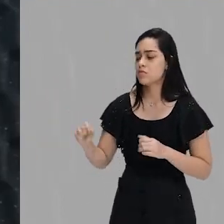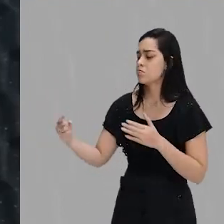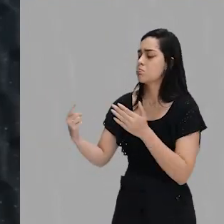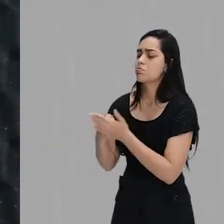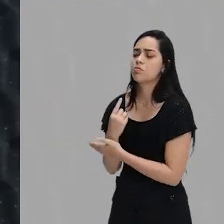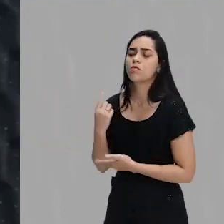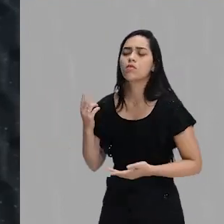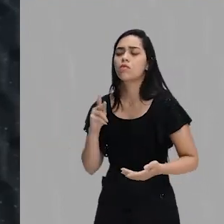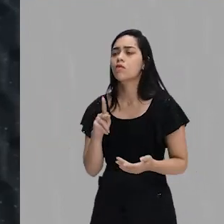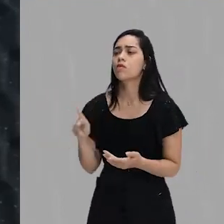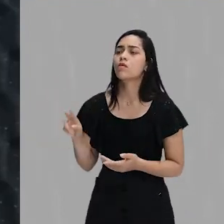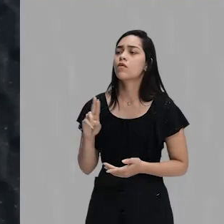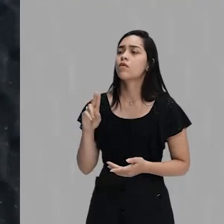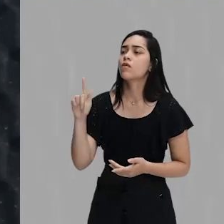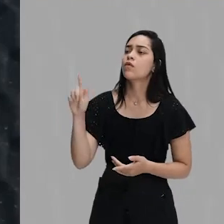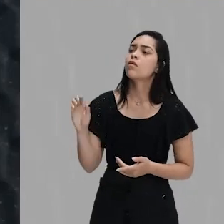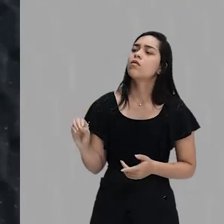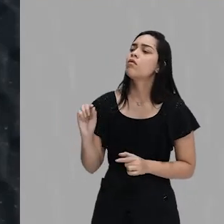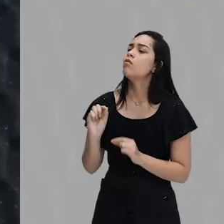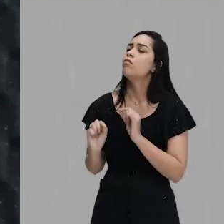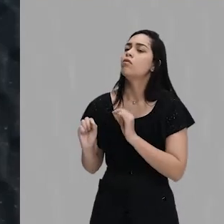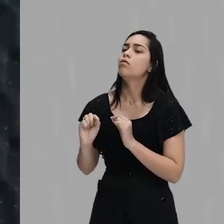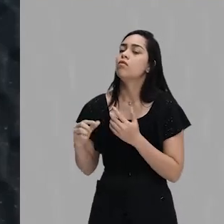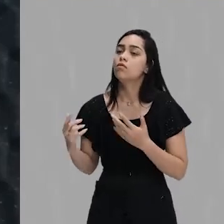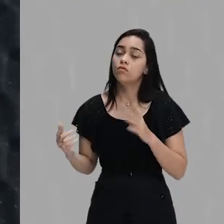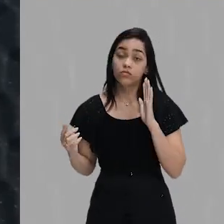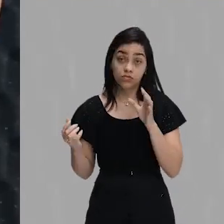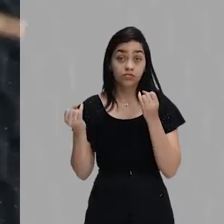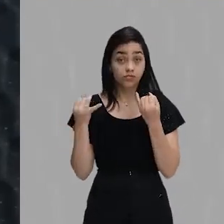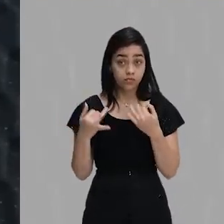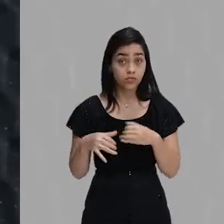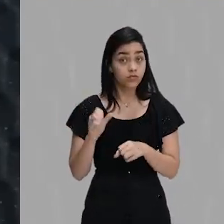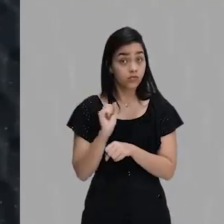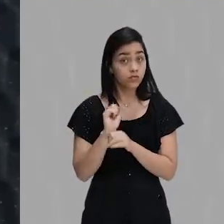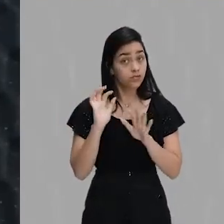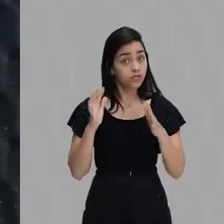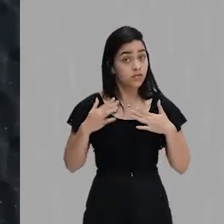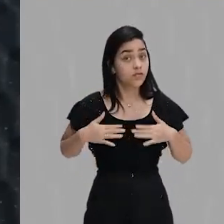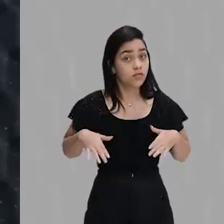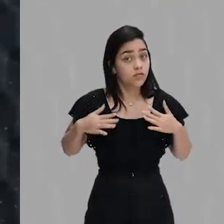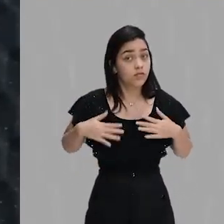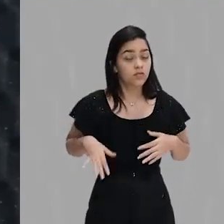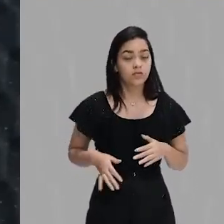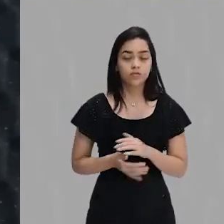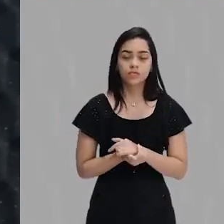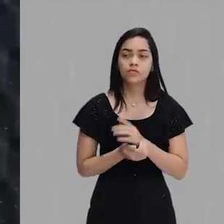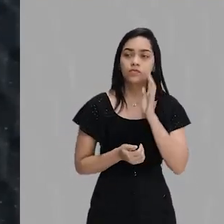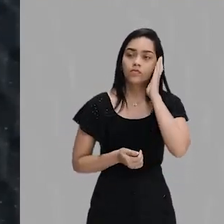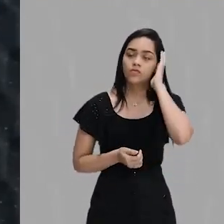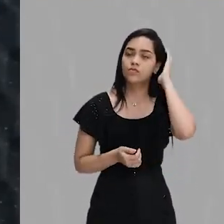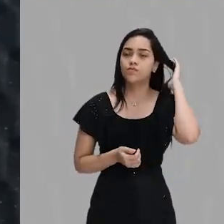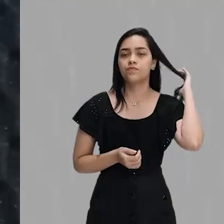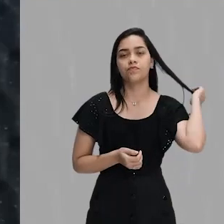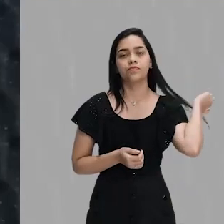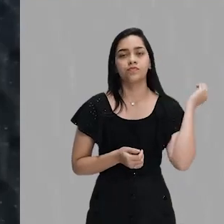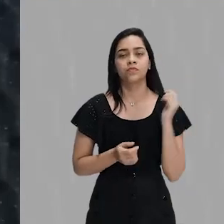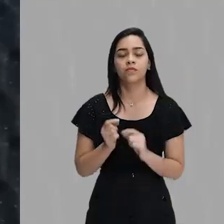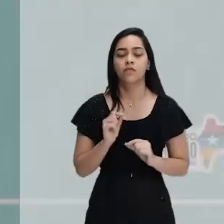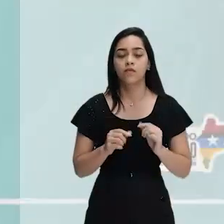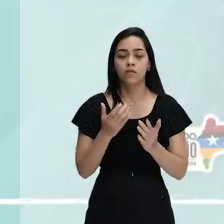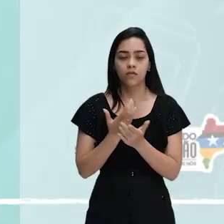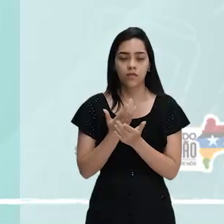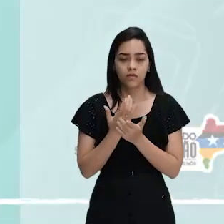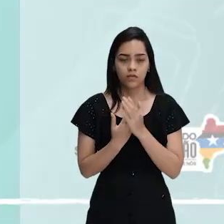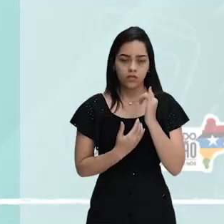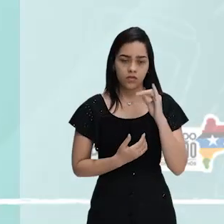pergunta, professor, e aquele negócio de G0 ali, o que é? Eu vou explicar para vocês, fiquem calmos. Vamos lá. Então, vamos aqui para o estudo